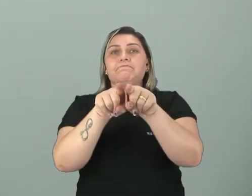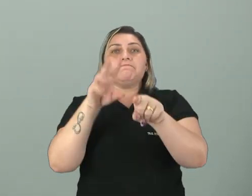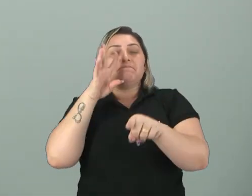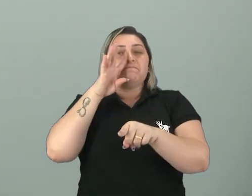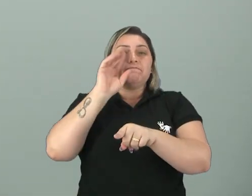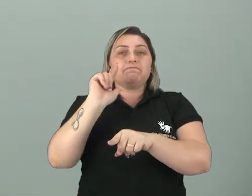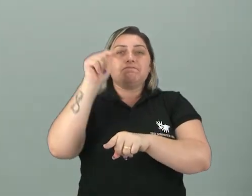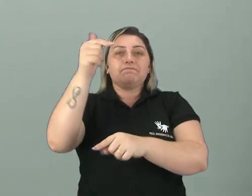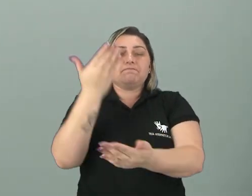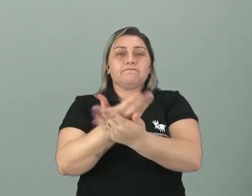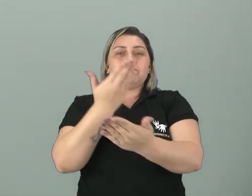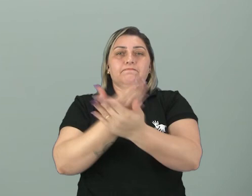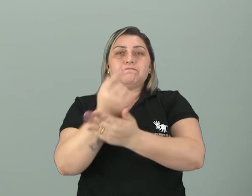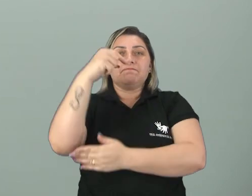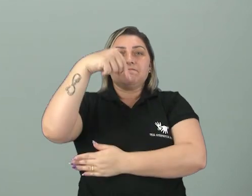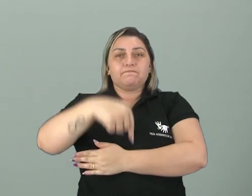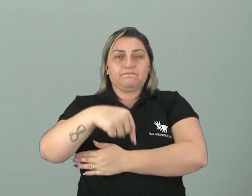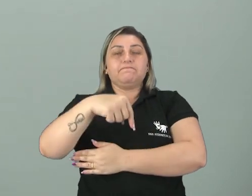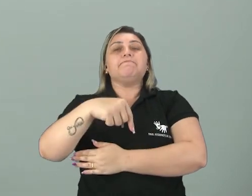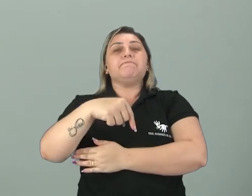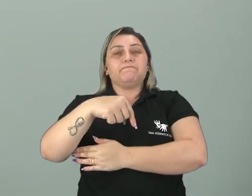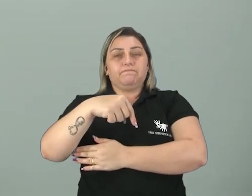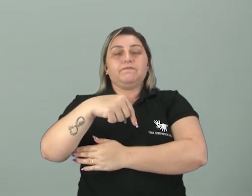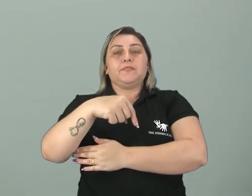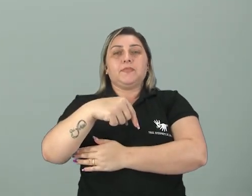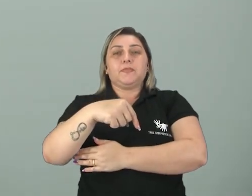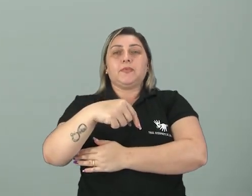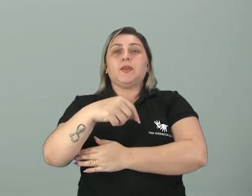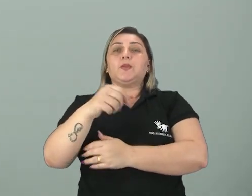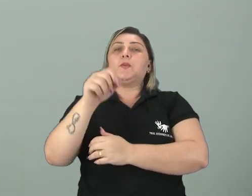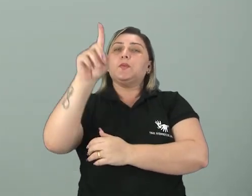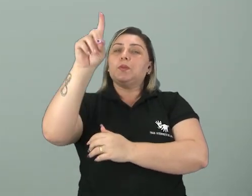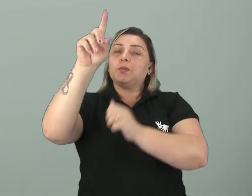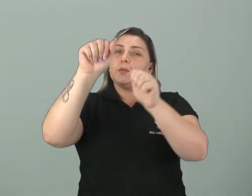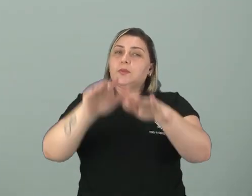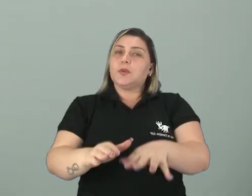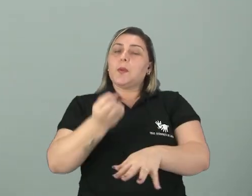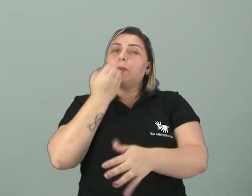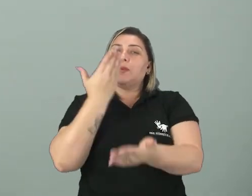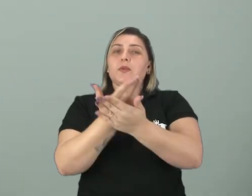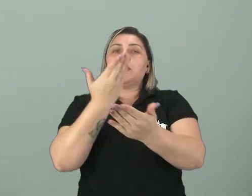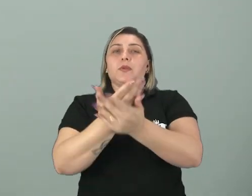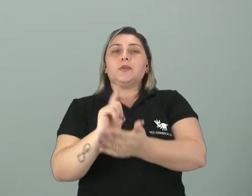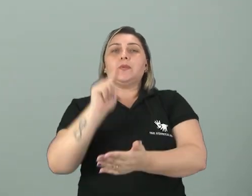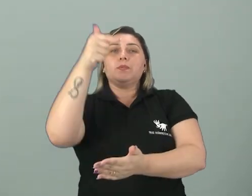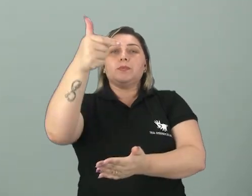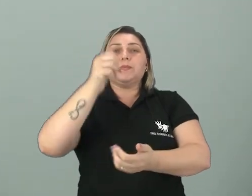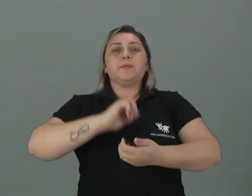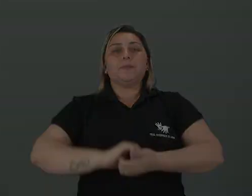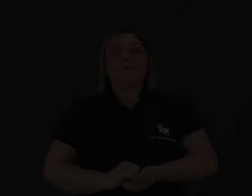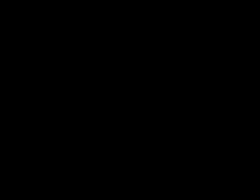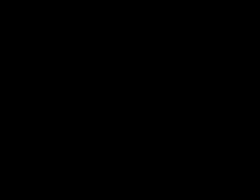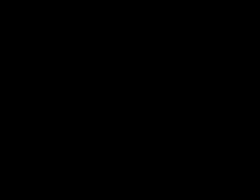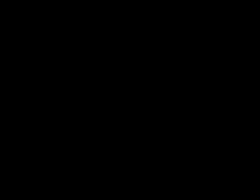as nossas próximas aulas aqui nesse canal. Fique com Deus, bons estudos e até a próxima!